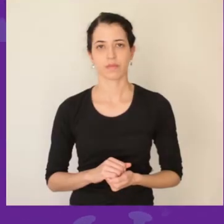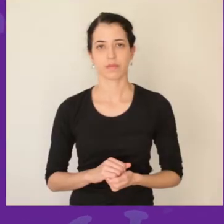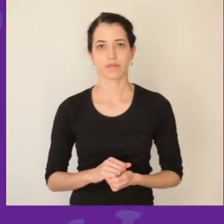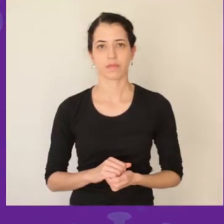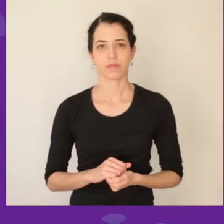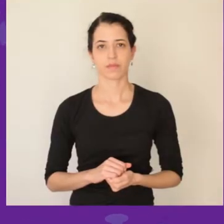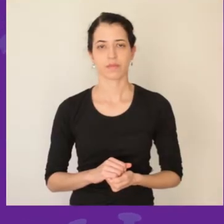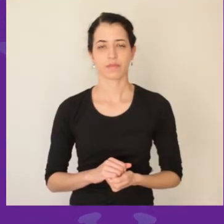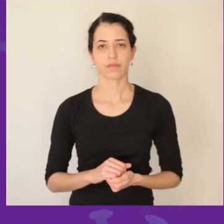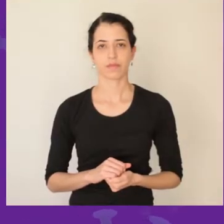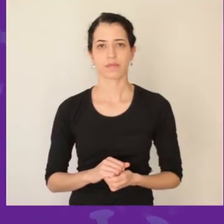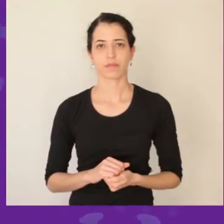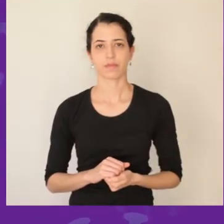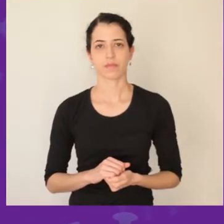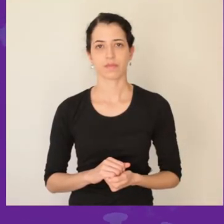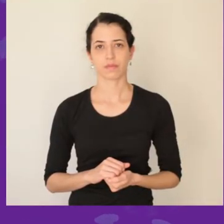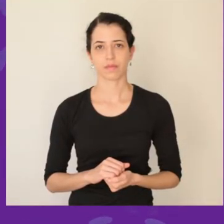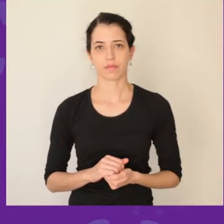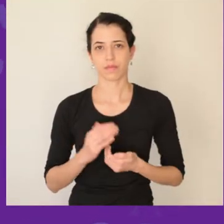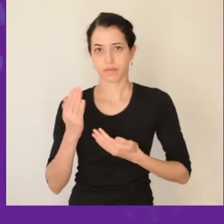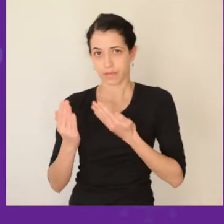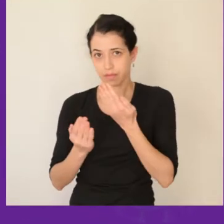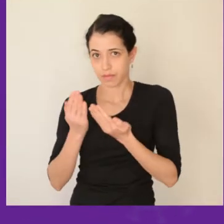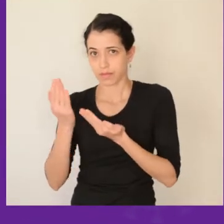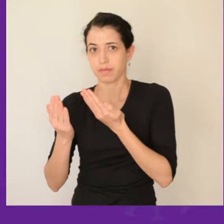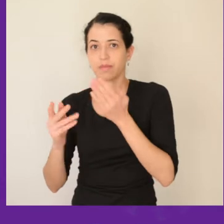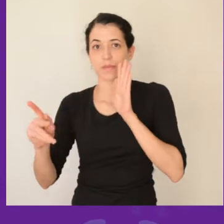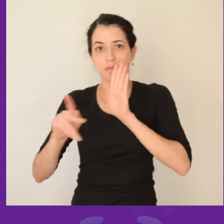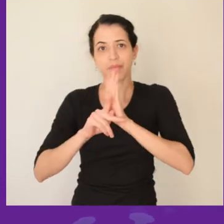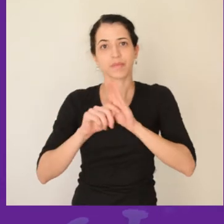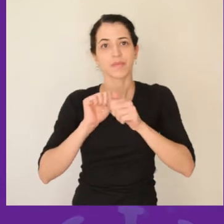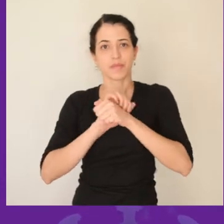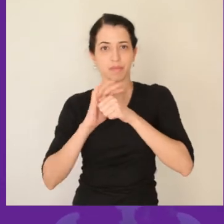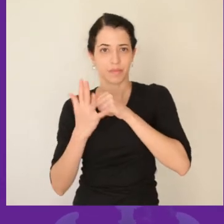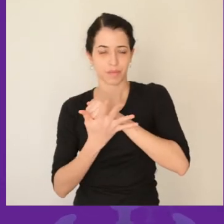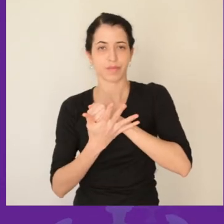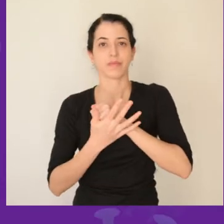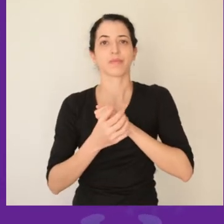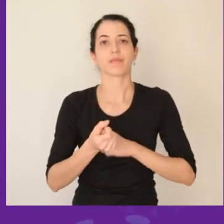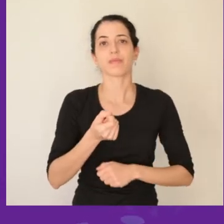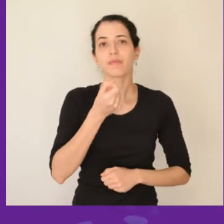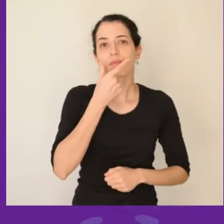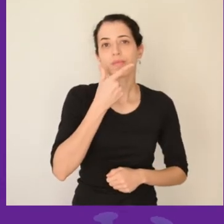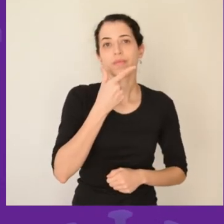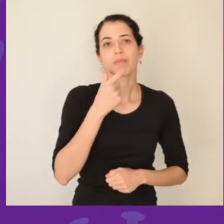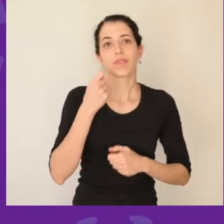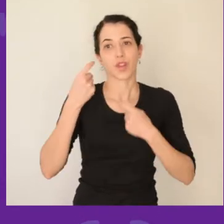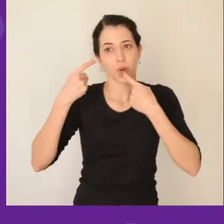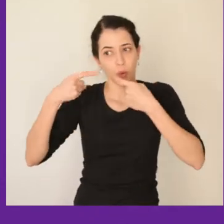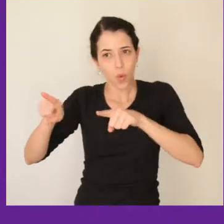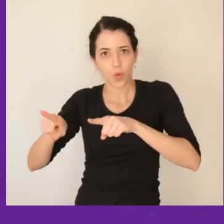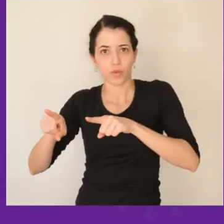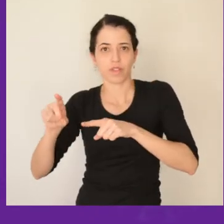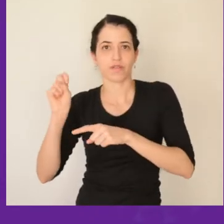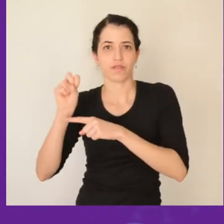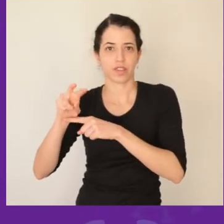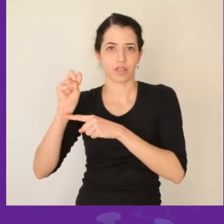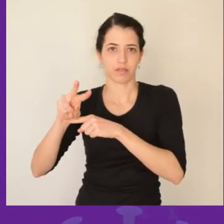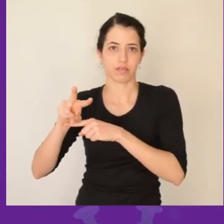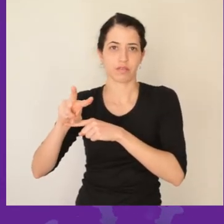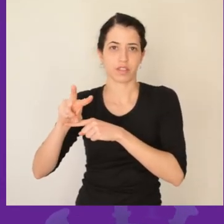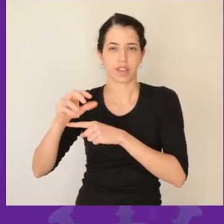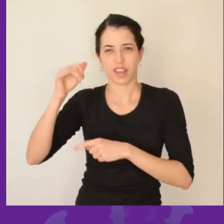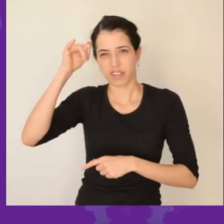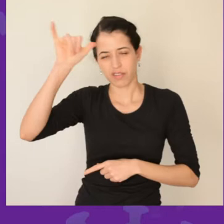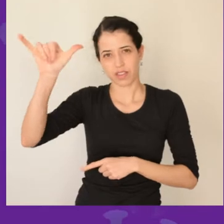o tratamento específico seria um medicamento que combata diretamente o vírus e